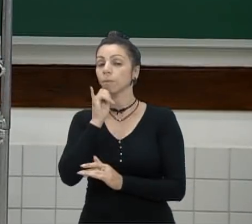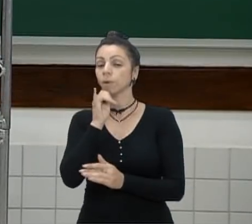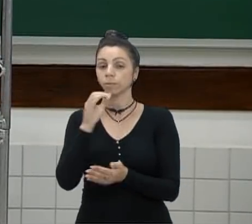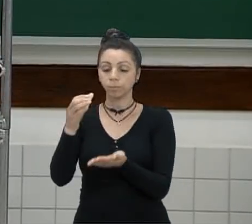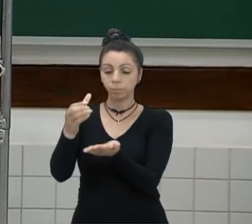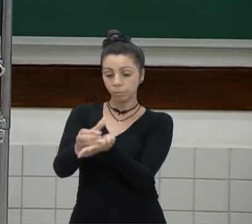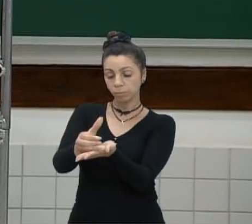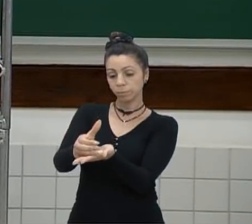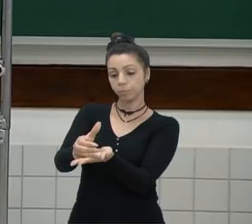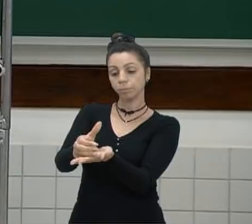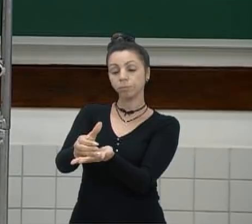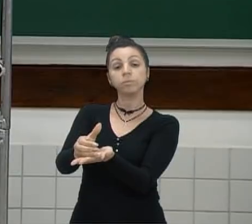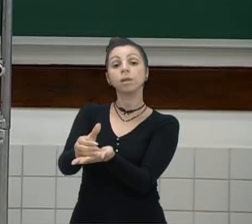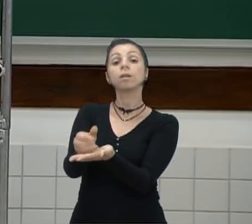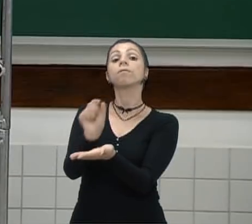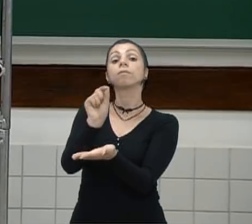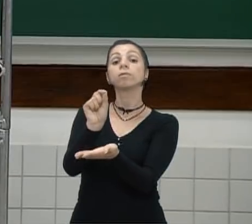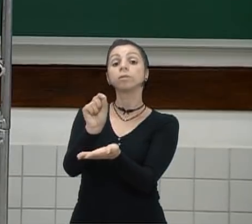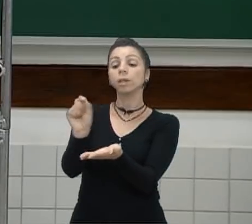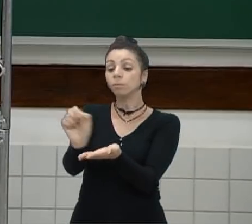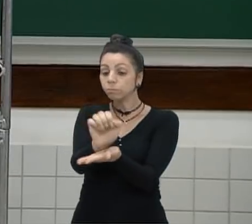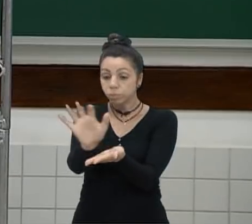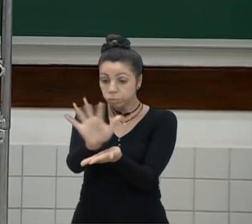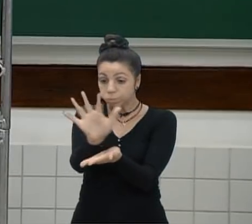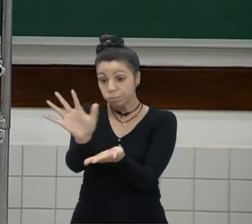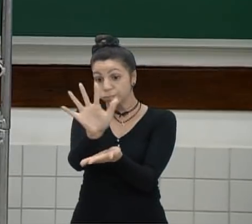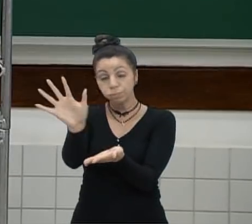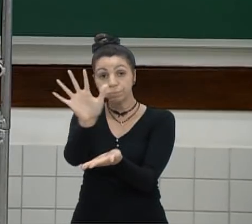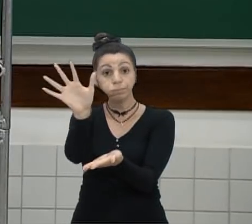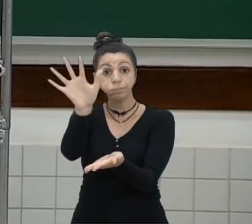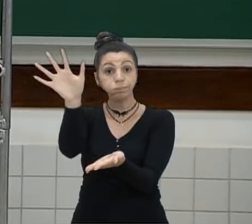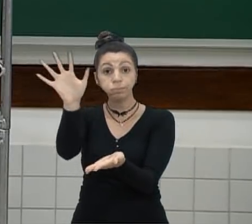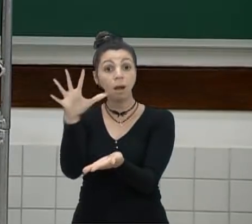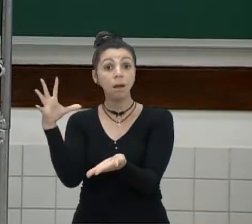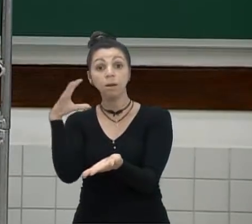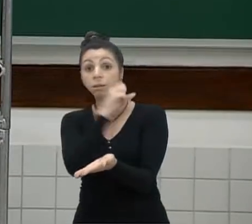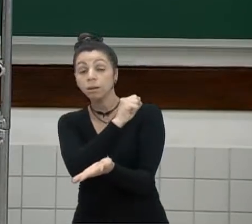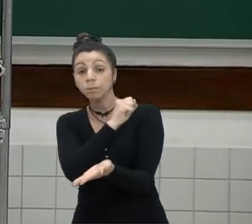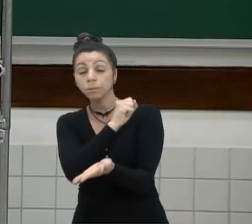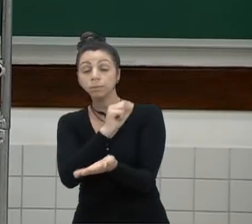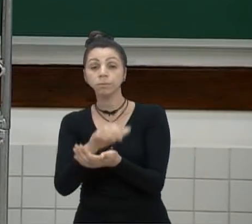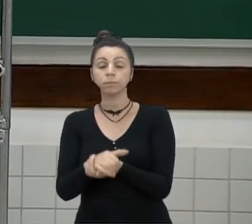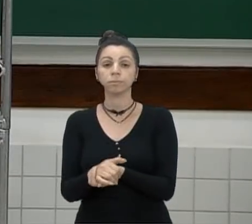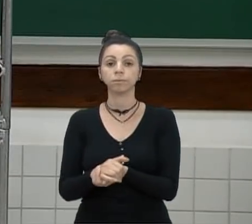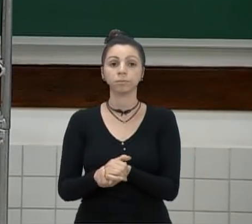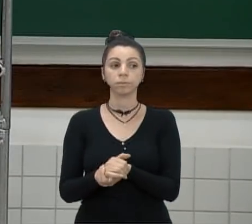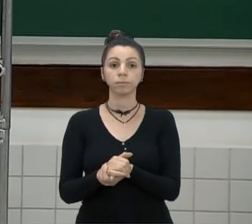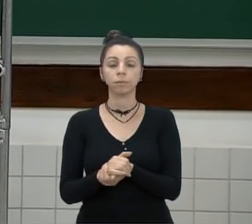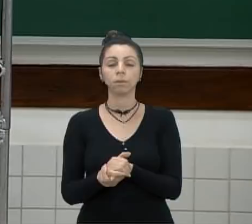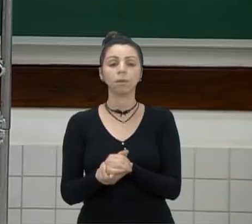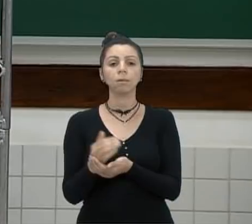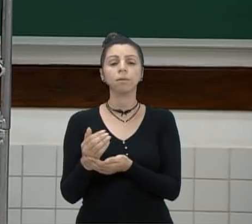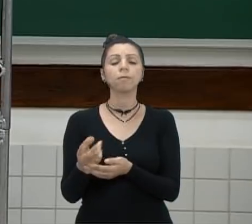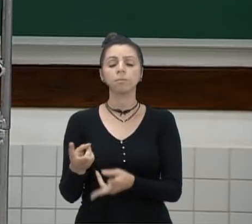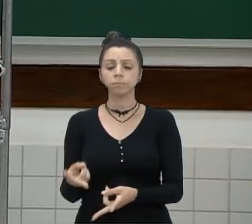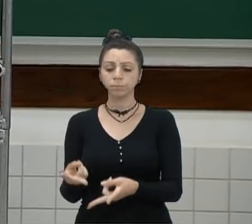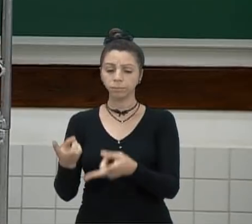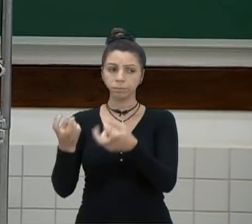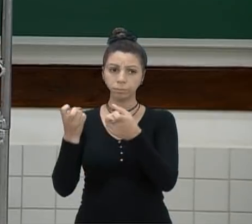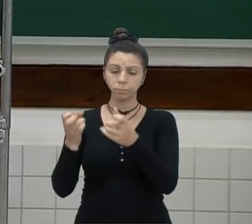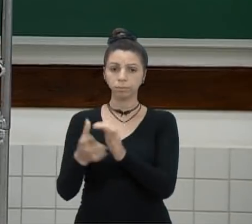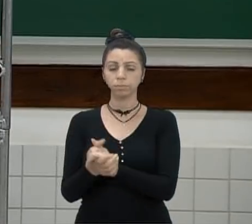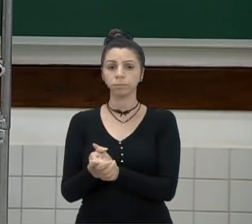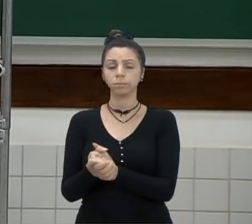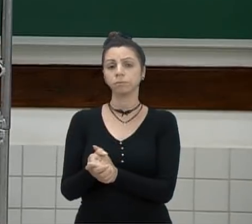é volátil, ela vai evaporar com mais facilidade do que a água. O que é? Você vai perceber que o